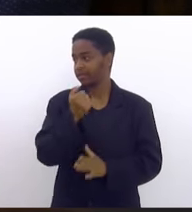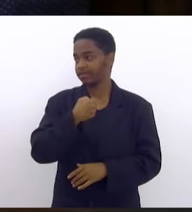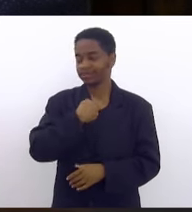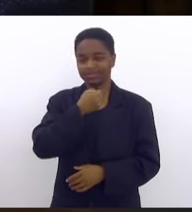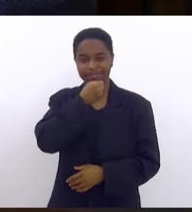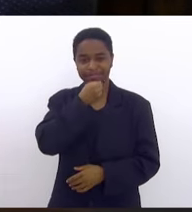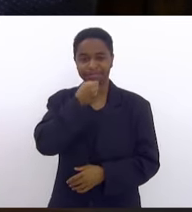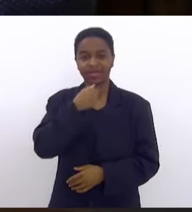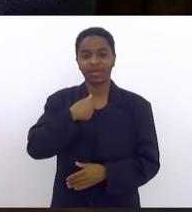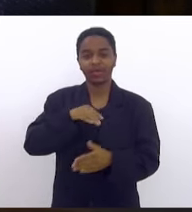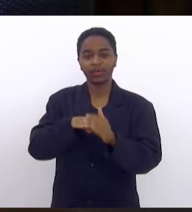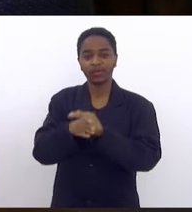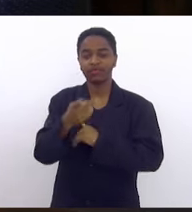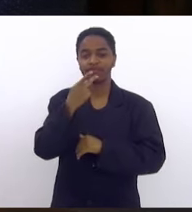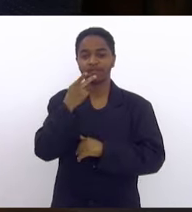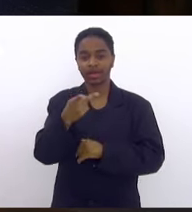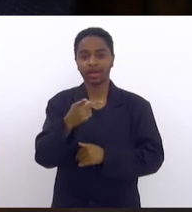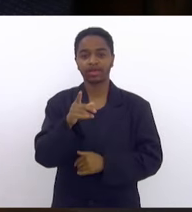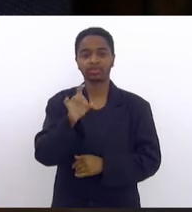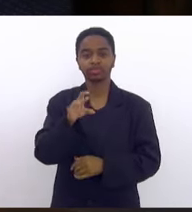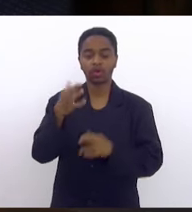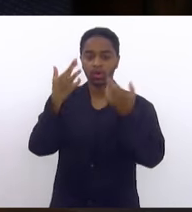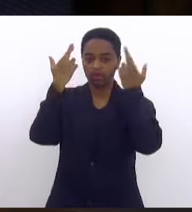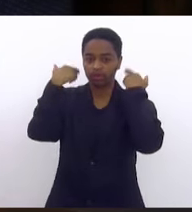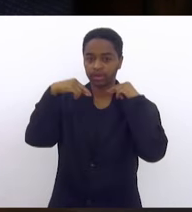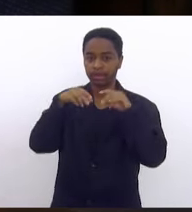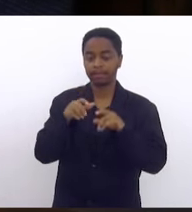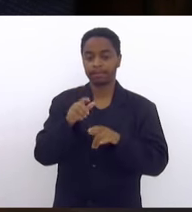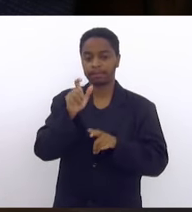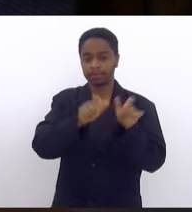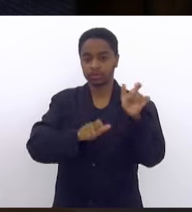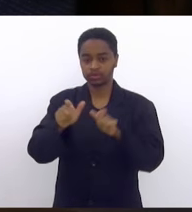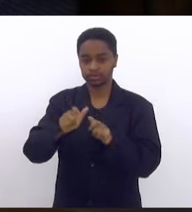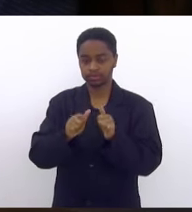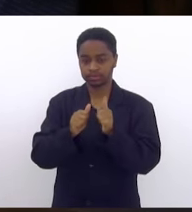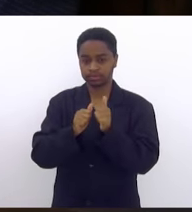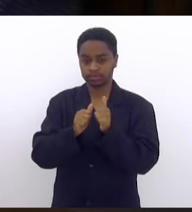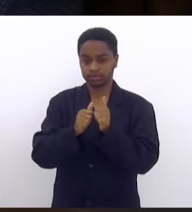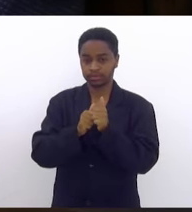para ovelhas, não é para pessoas que são cristãs, mas é a primeira